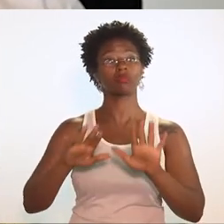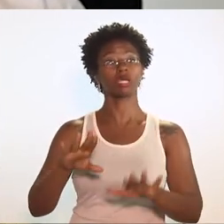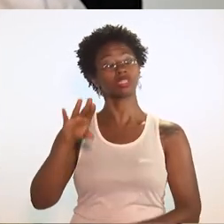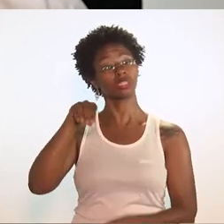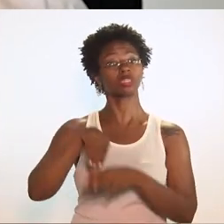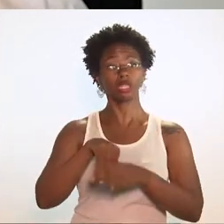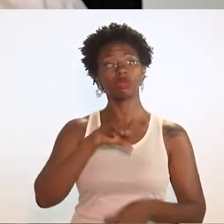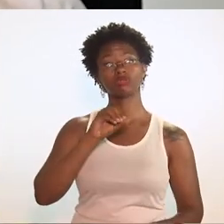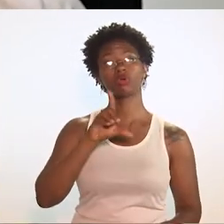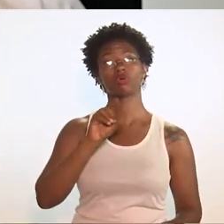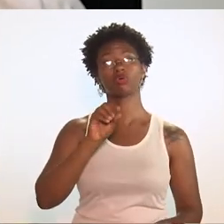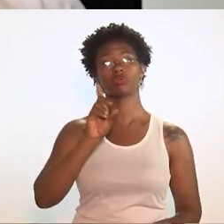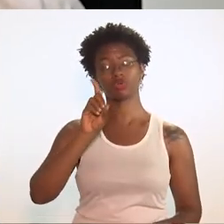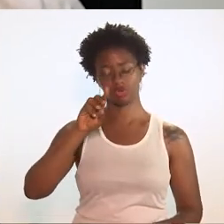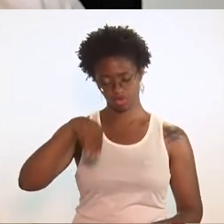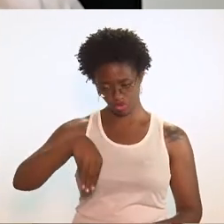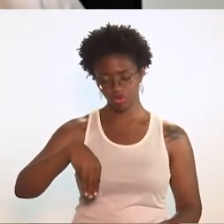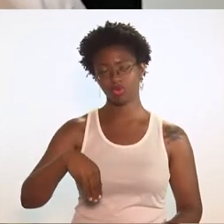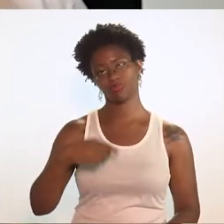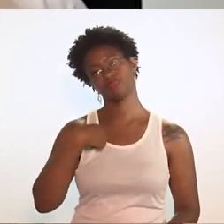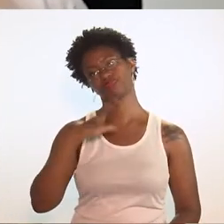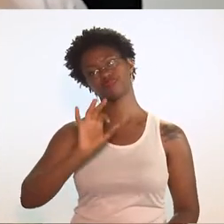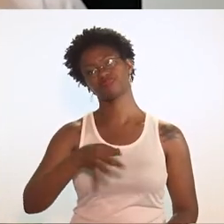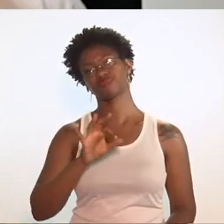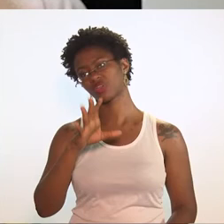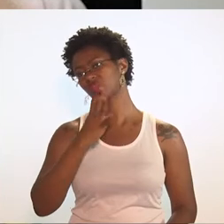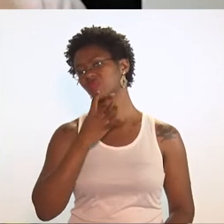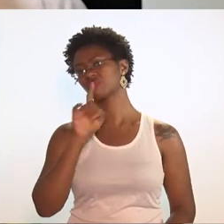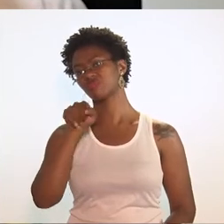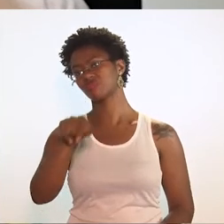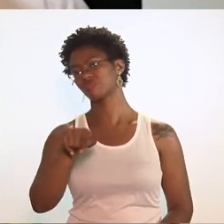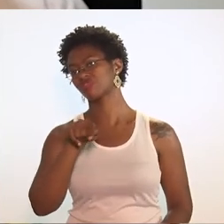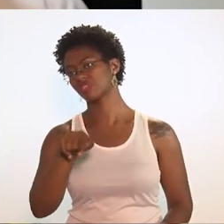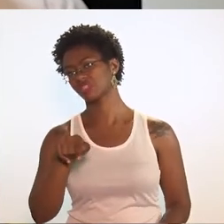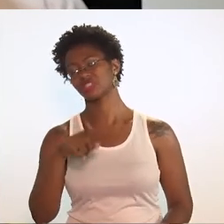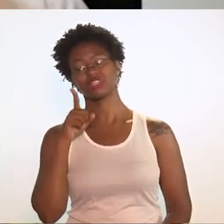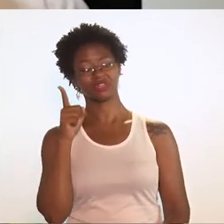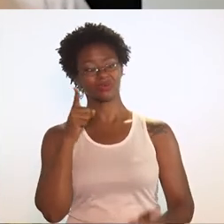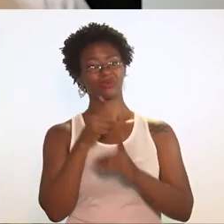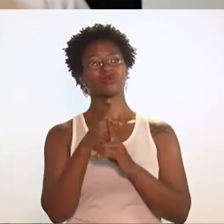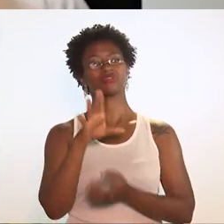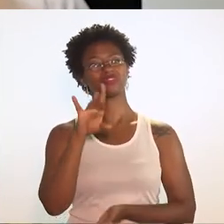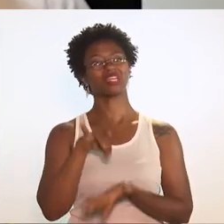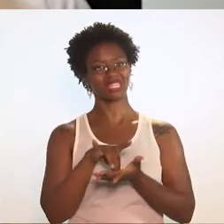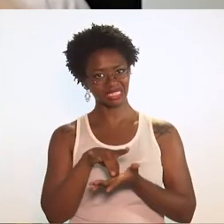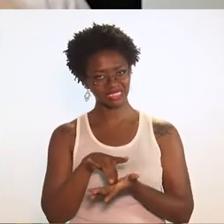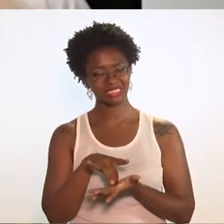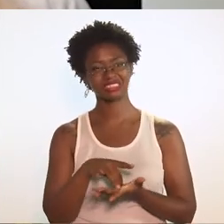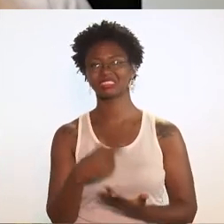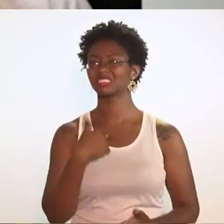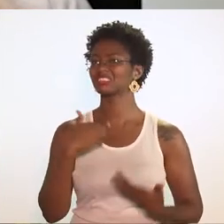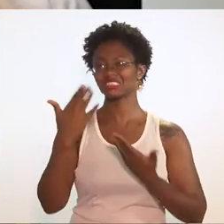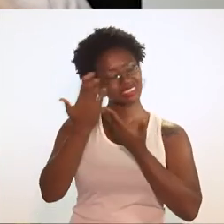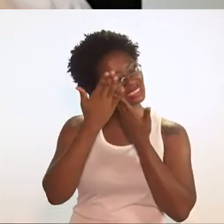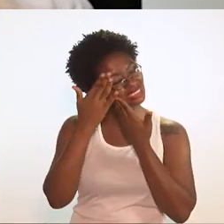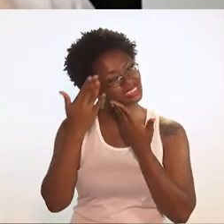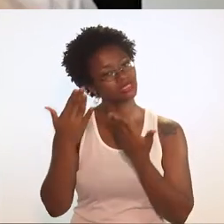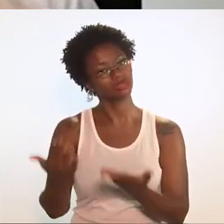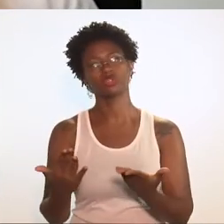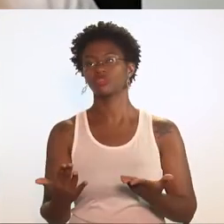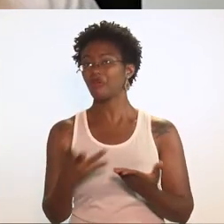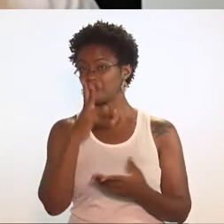nossas raízes. Então, é dentro do Olodum realmente que eu as reconheço e as encontro. E para mim,